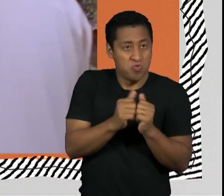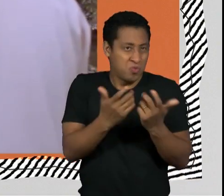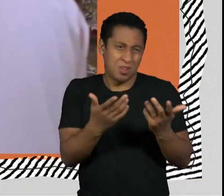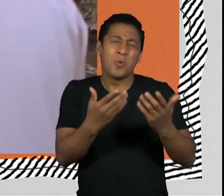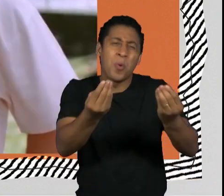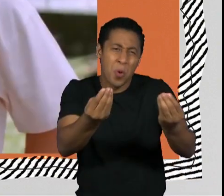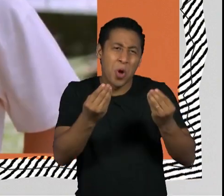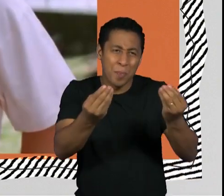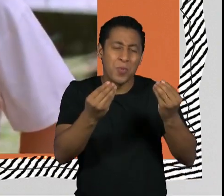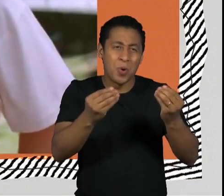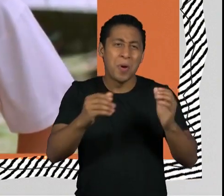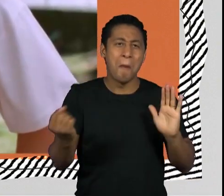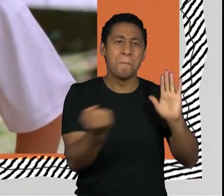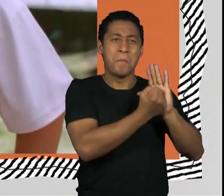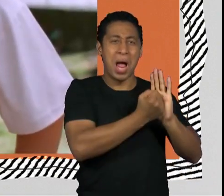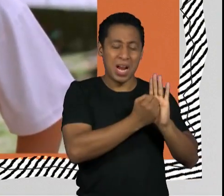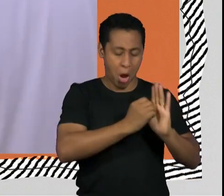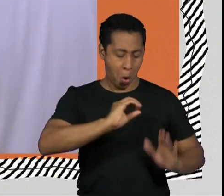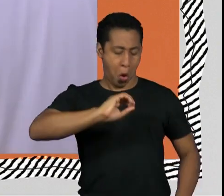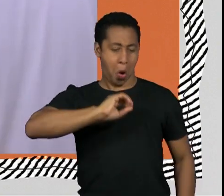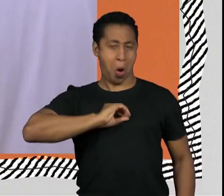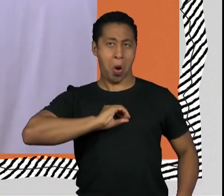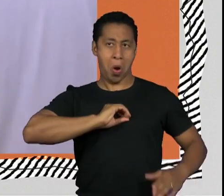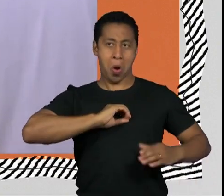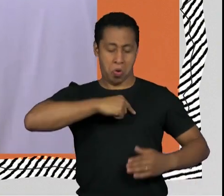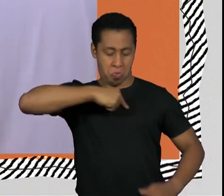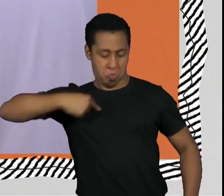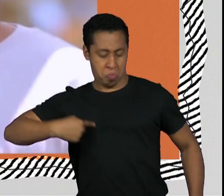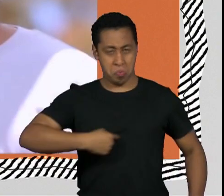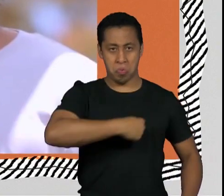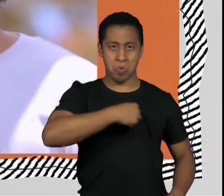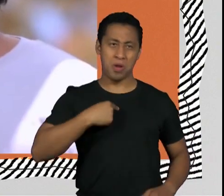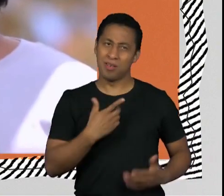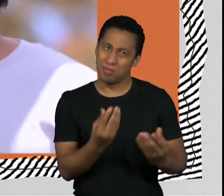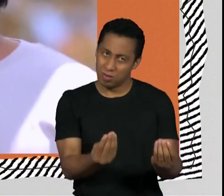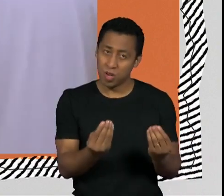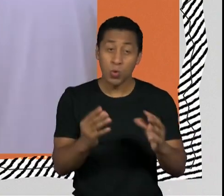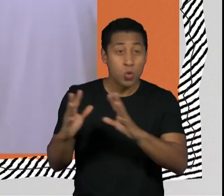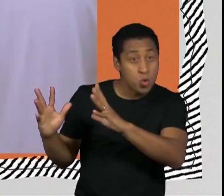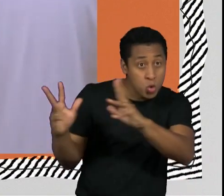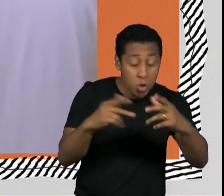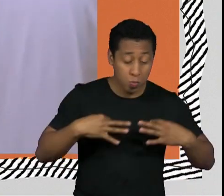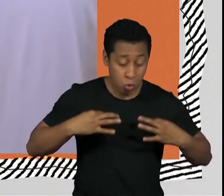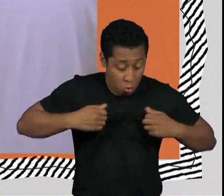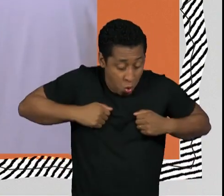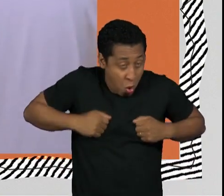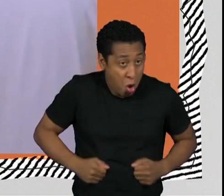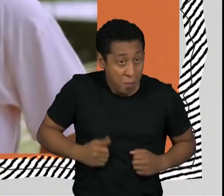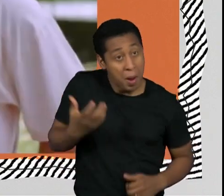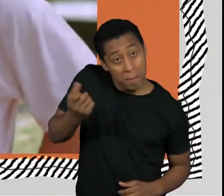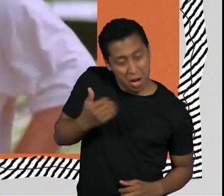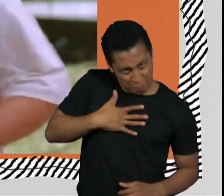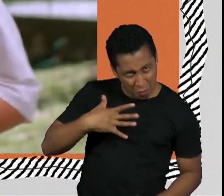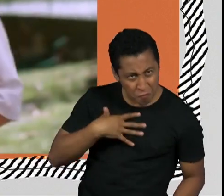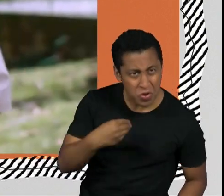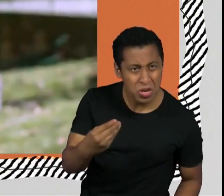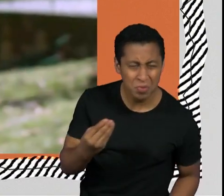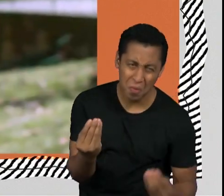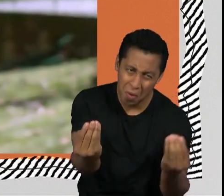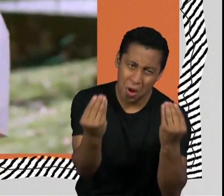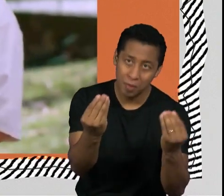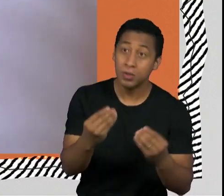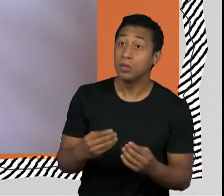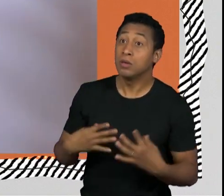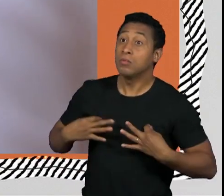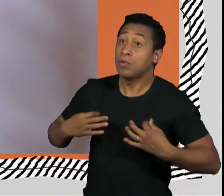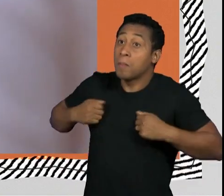escrito Oxalá, você tem uma dessa, não tem? Tenho. Se todo mundo que usasse branco fosse meu filho, meu nome não era Oxalá, eu era Mr. Catra. Mas é porque o branco é a